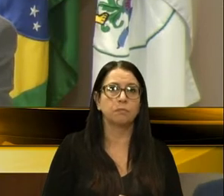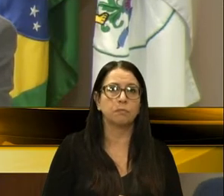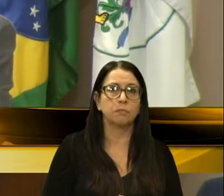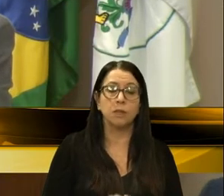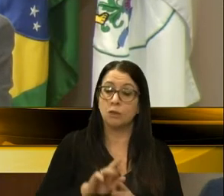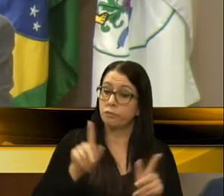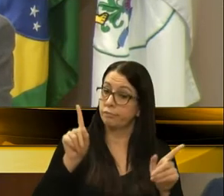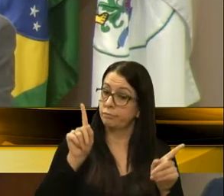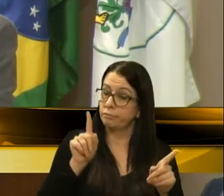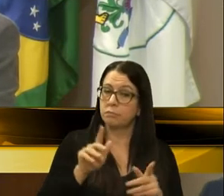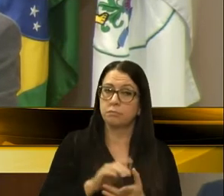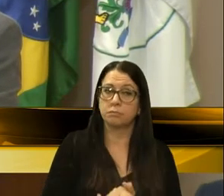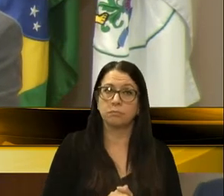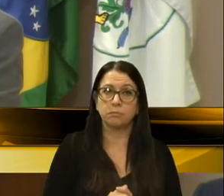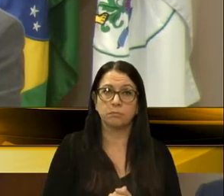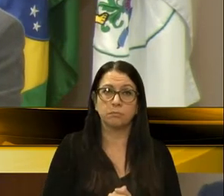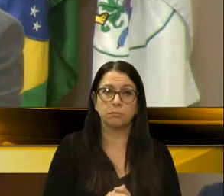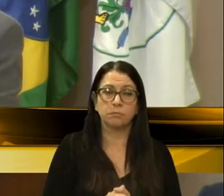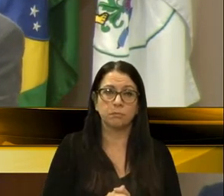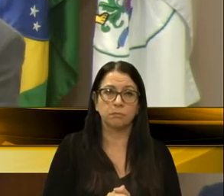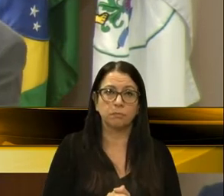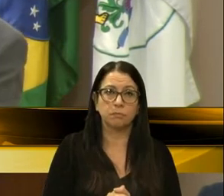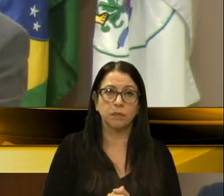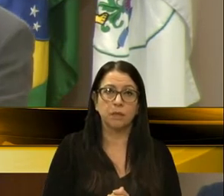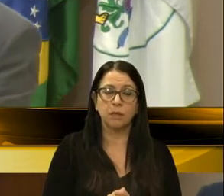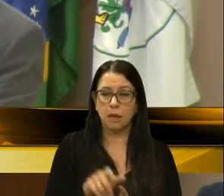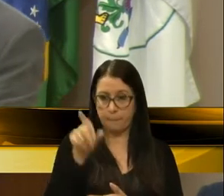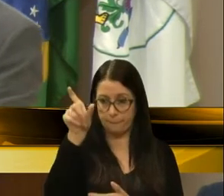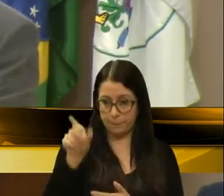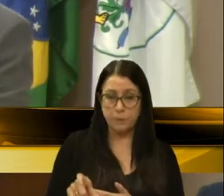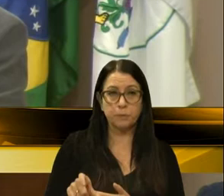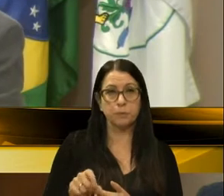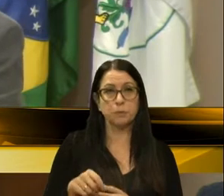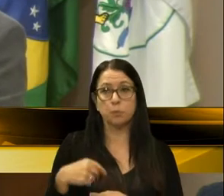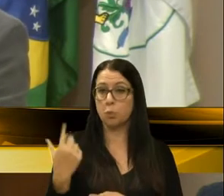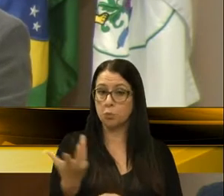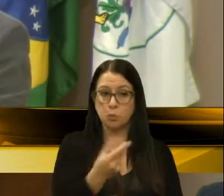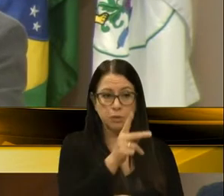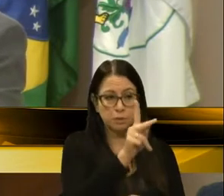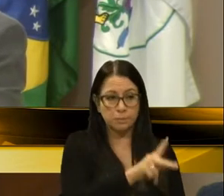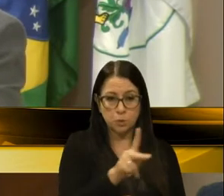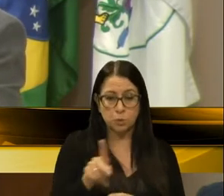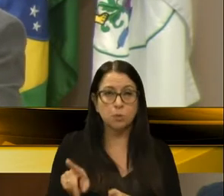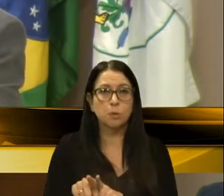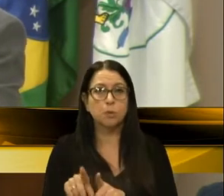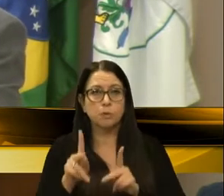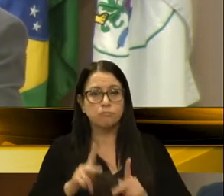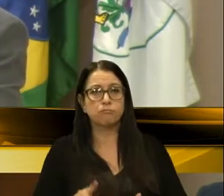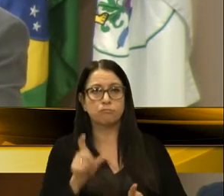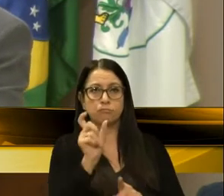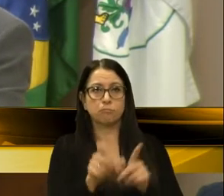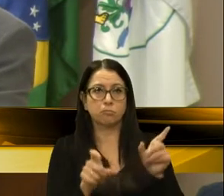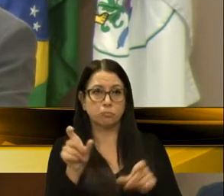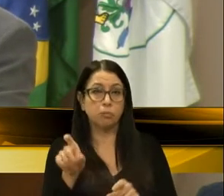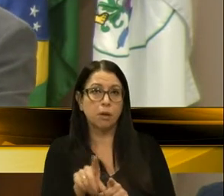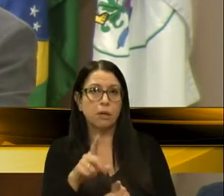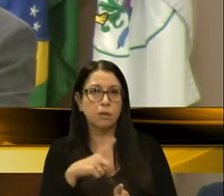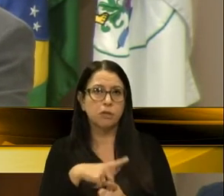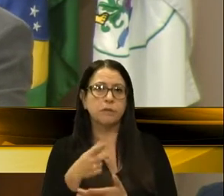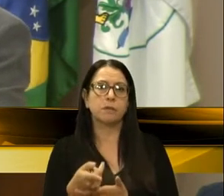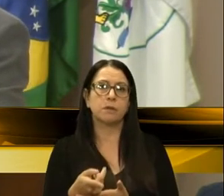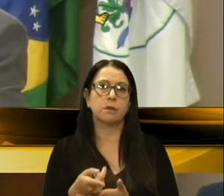Pelo contrário. A pessoa ou as pessoas que